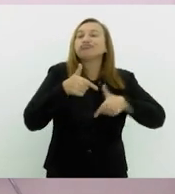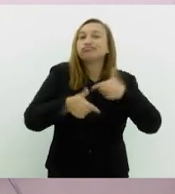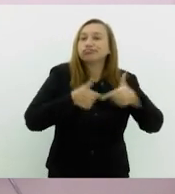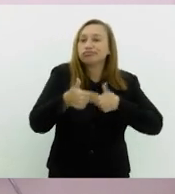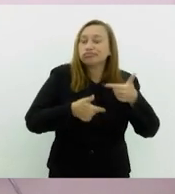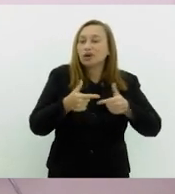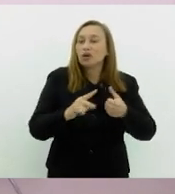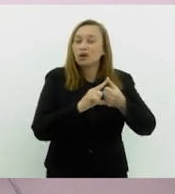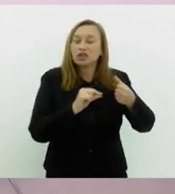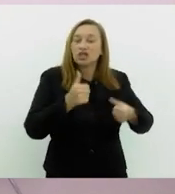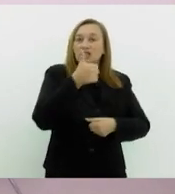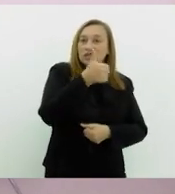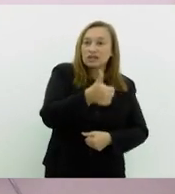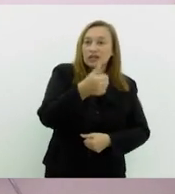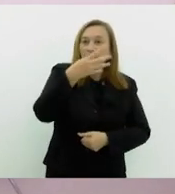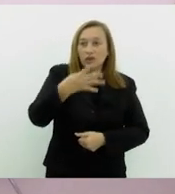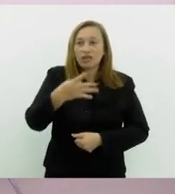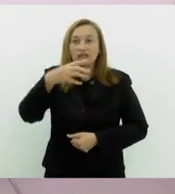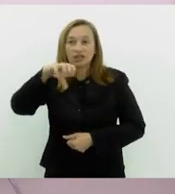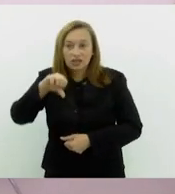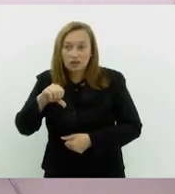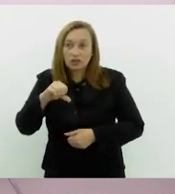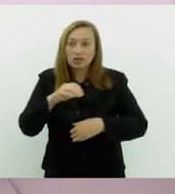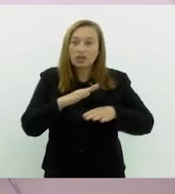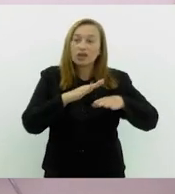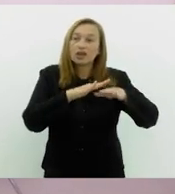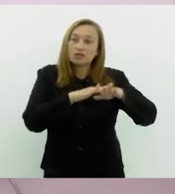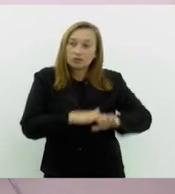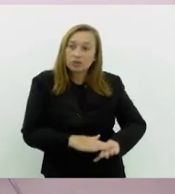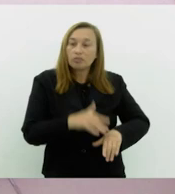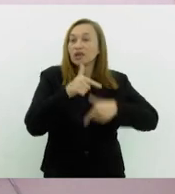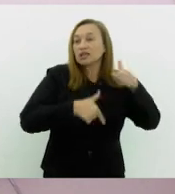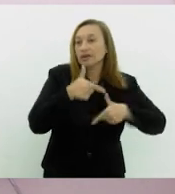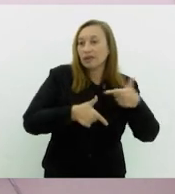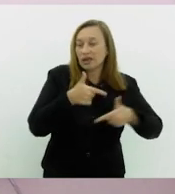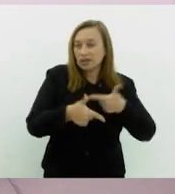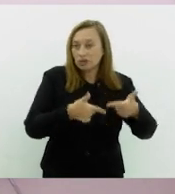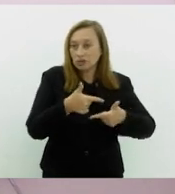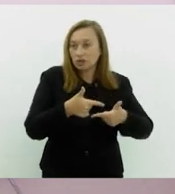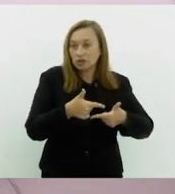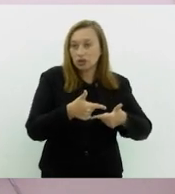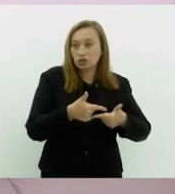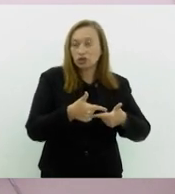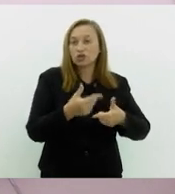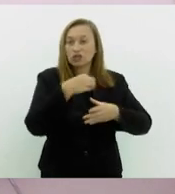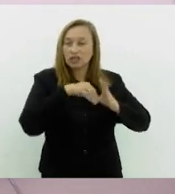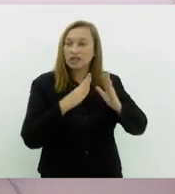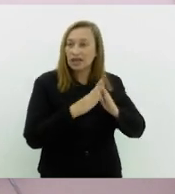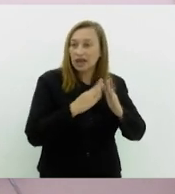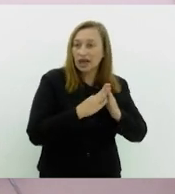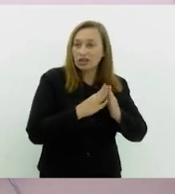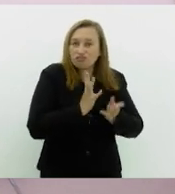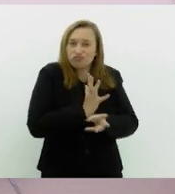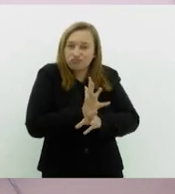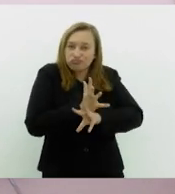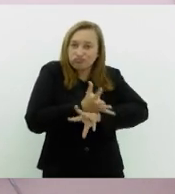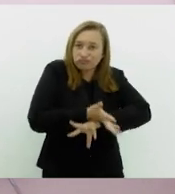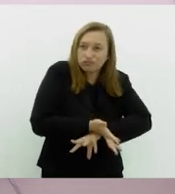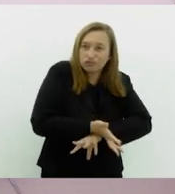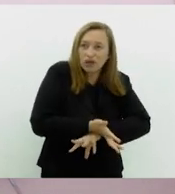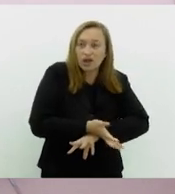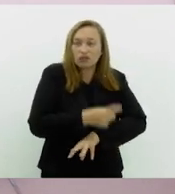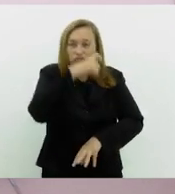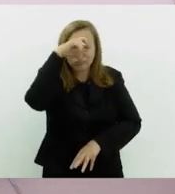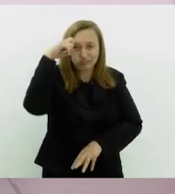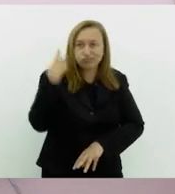pelo artigo 149, é a submissão das trabalhadoras domésticas a trabalhos forçados, jornadas exaustivas, condições